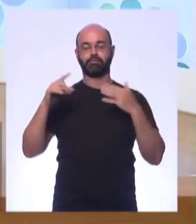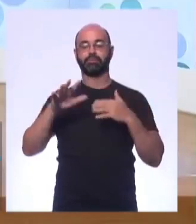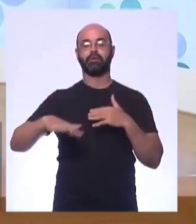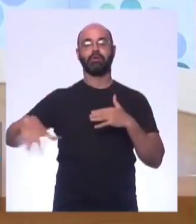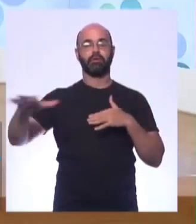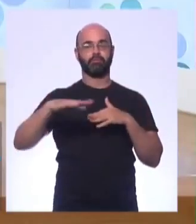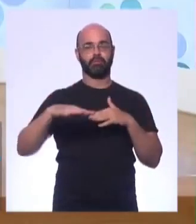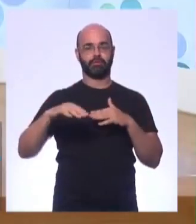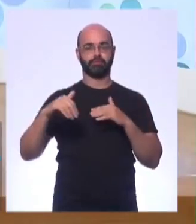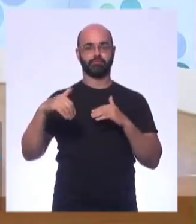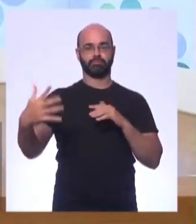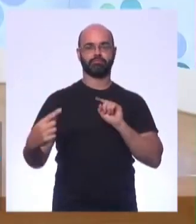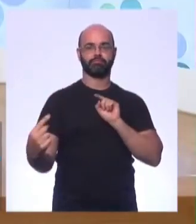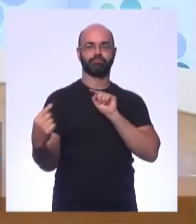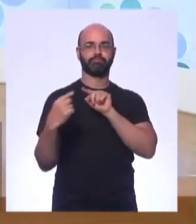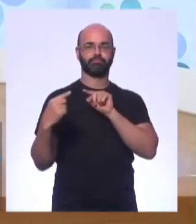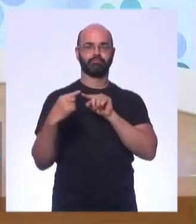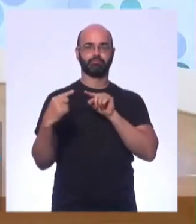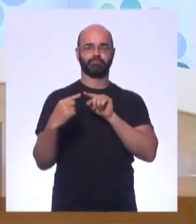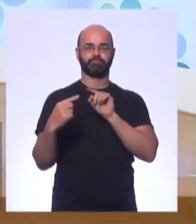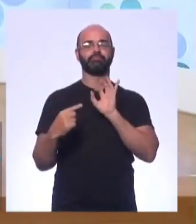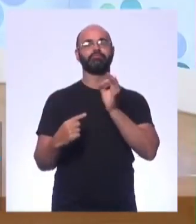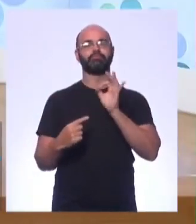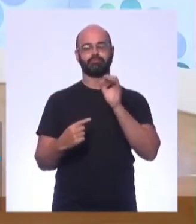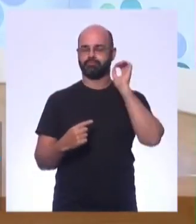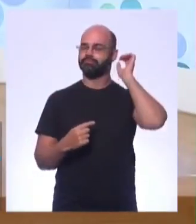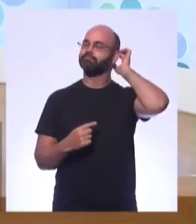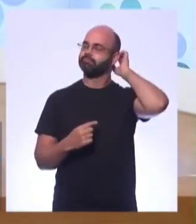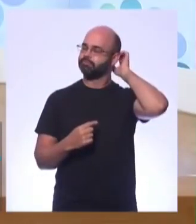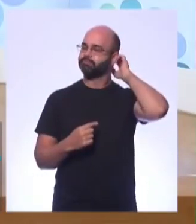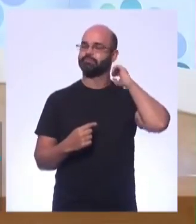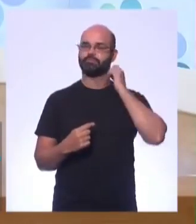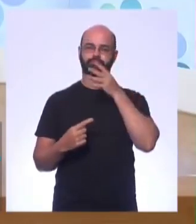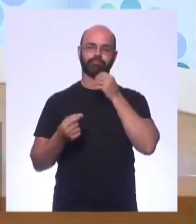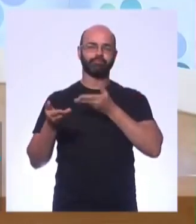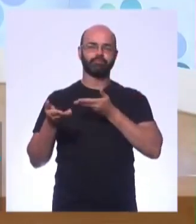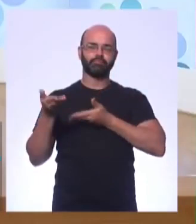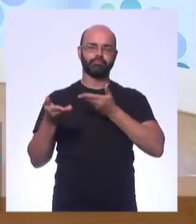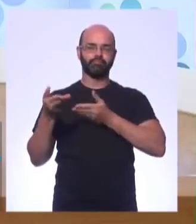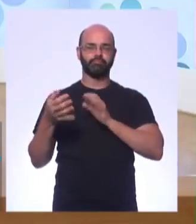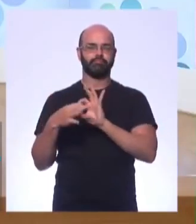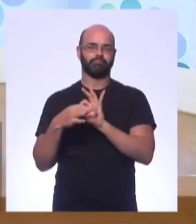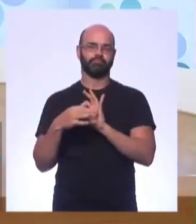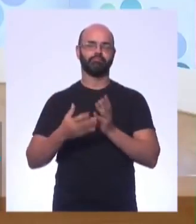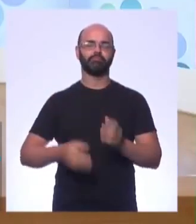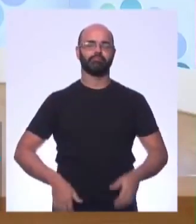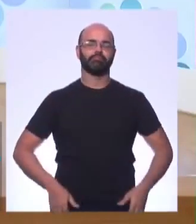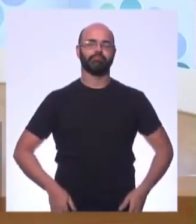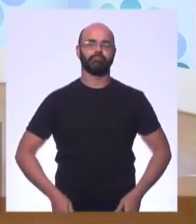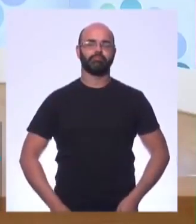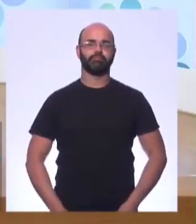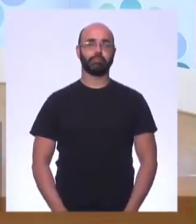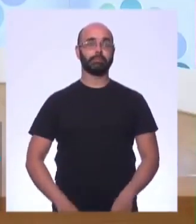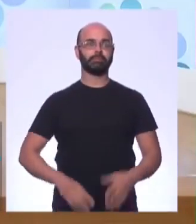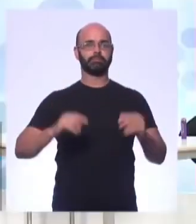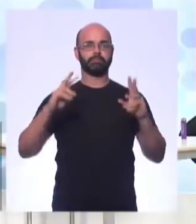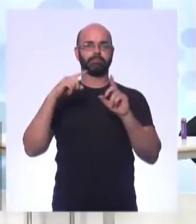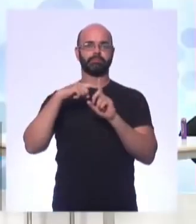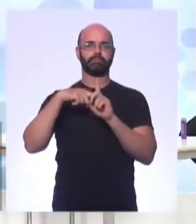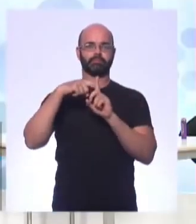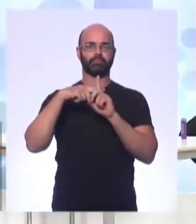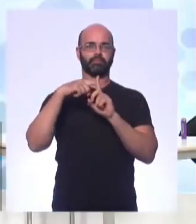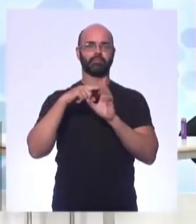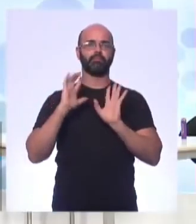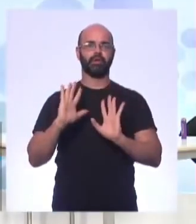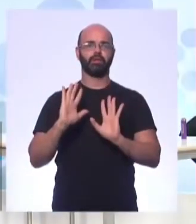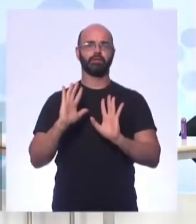né? Sim, muito bacana aí a participação de todos vocês, certo? E aí, o que acontece? Vamos falar de temperatura, mas vamos fazer aqui